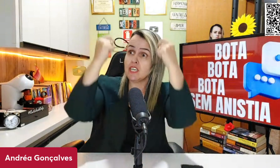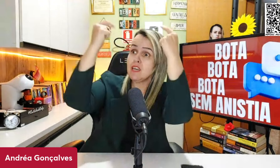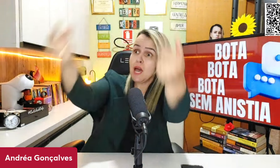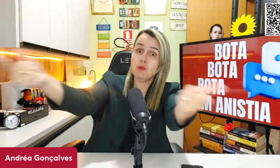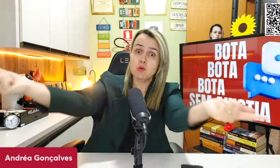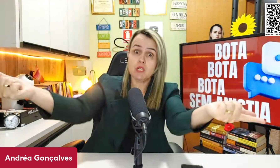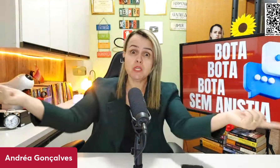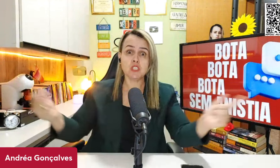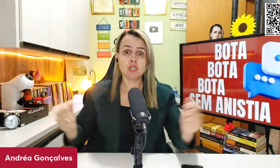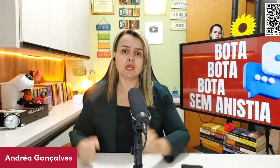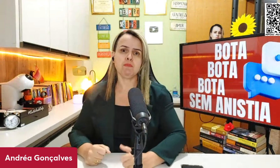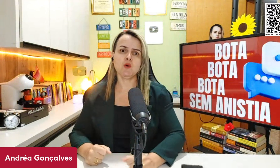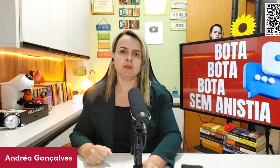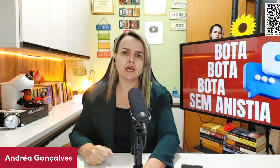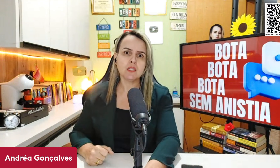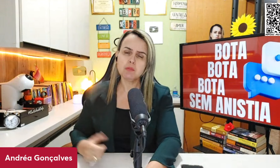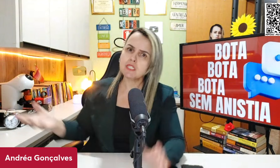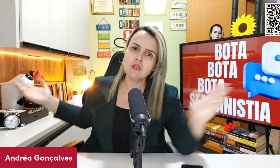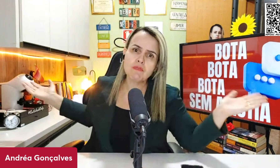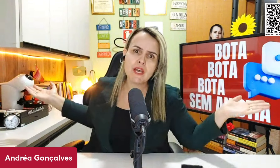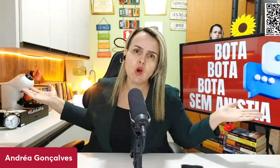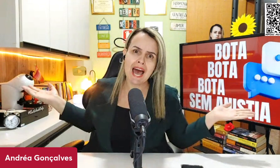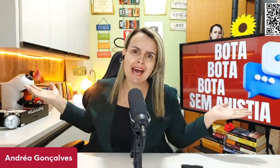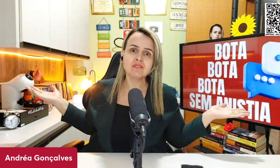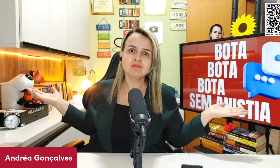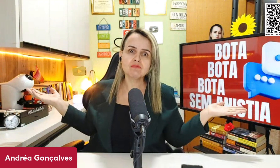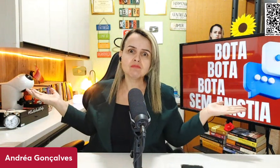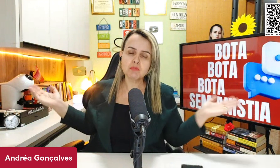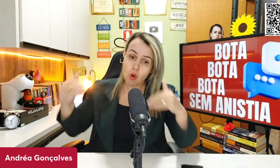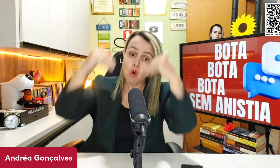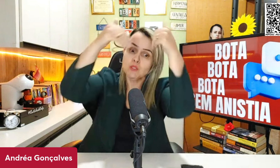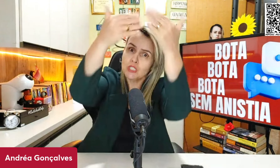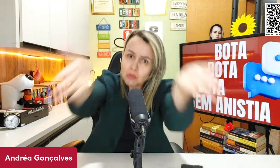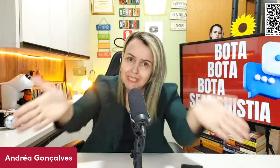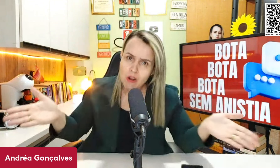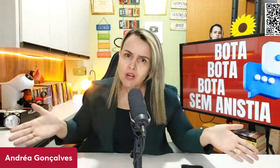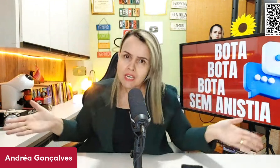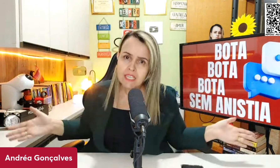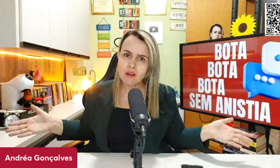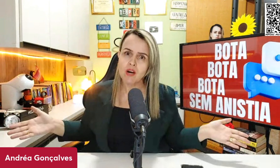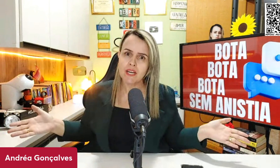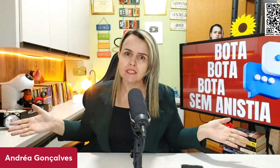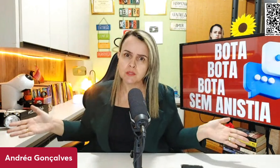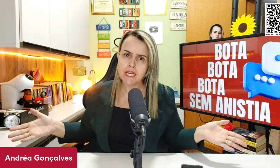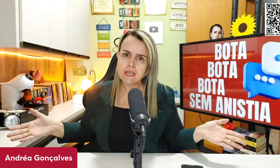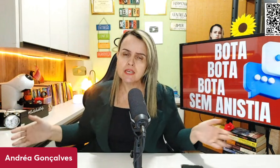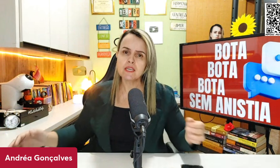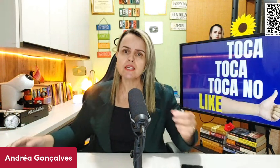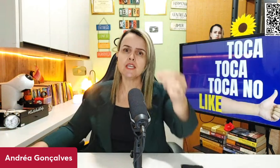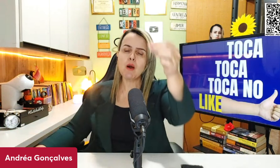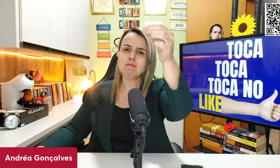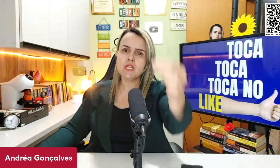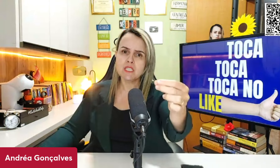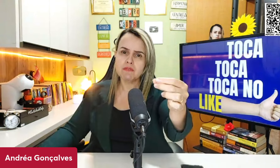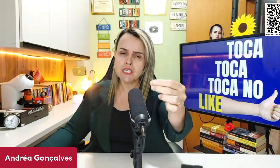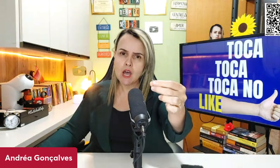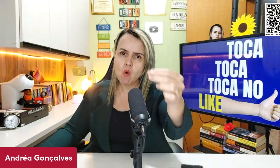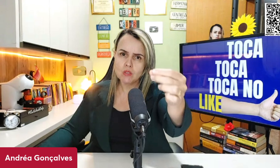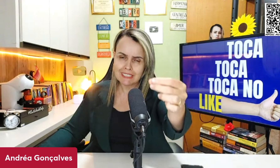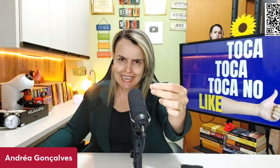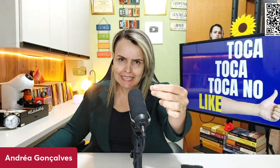Vai ter que ser A Procuradoria Geral da República porque senão não vai colar como já não tá colando agora não é então a